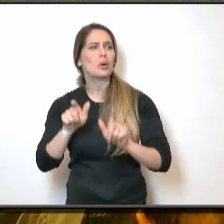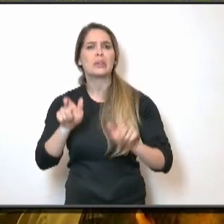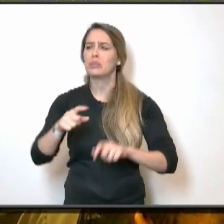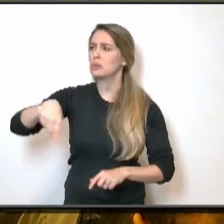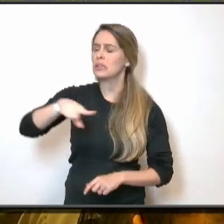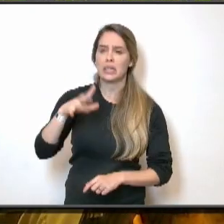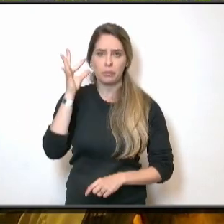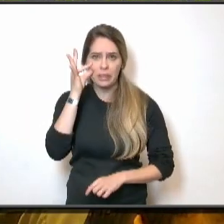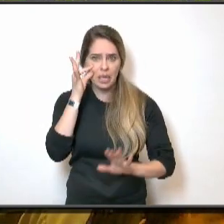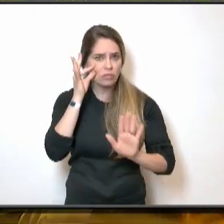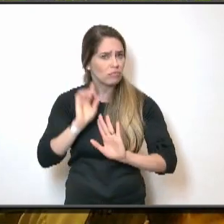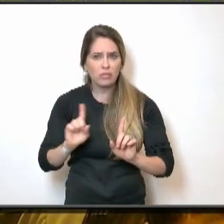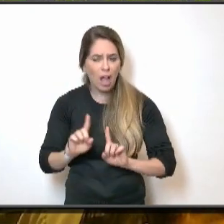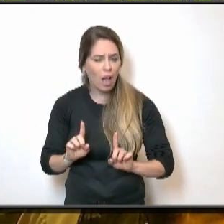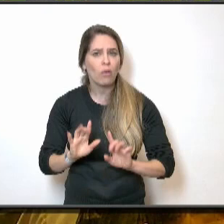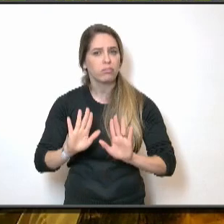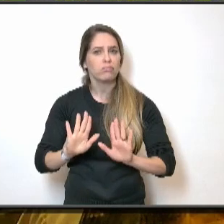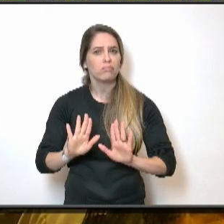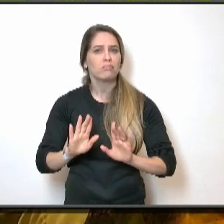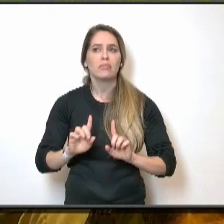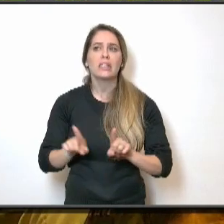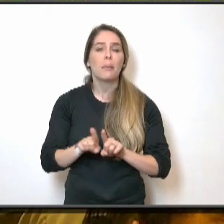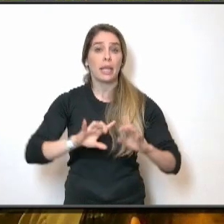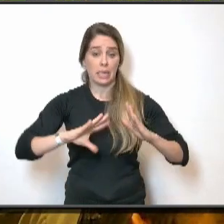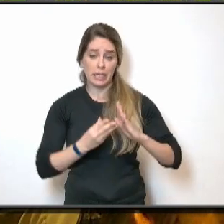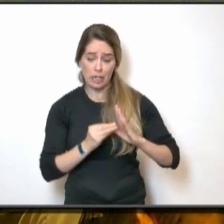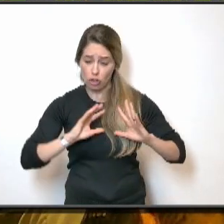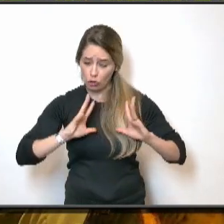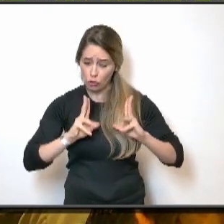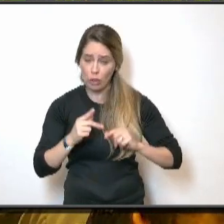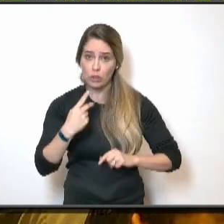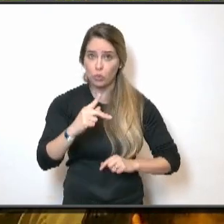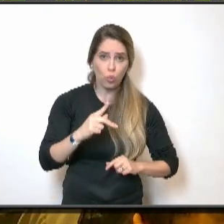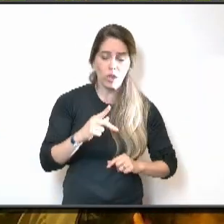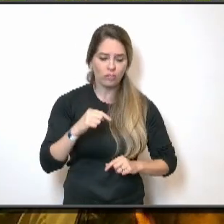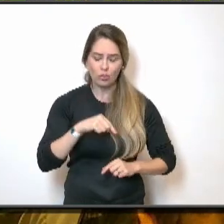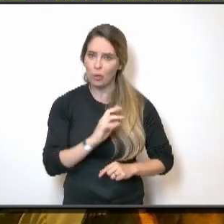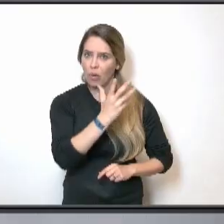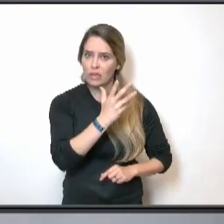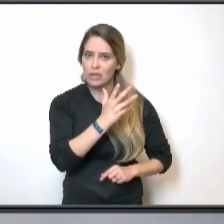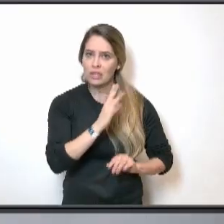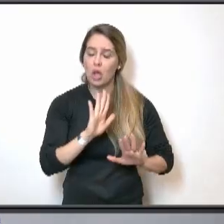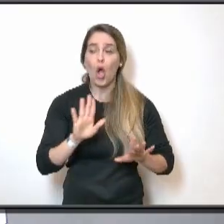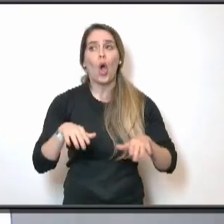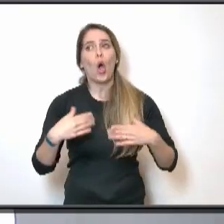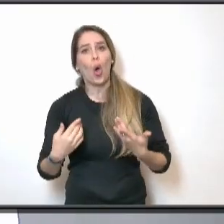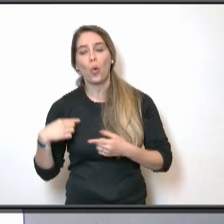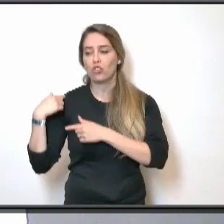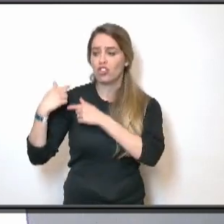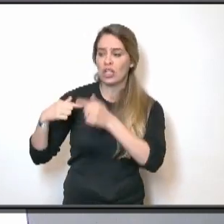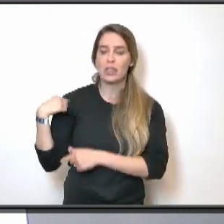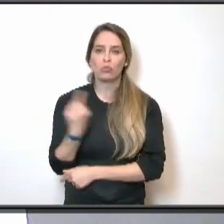isso talvez não seja um derramar sobre toda a sua igreja. Mesmo que talvez nós não vejamos isso na nossa geração,